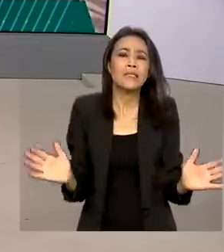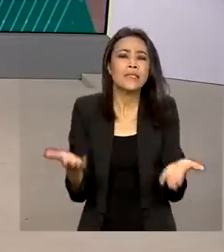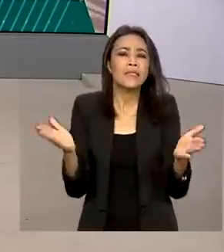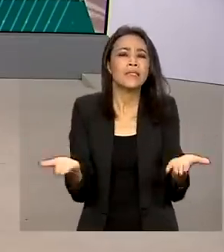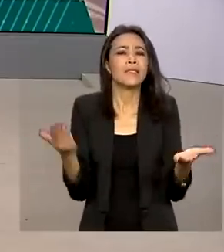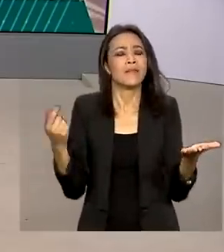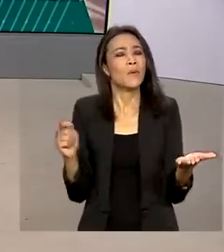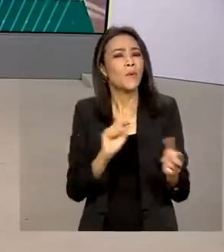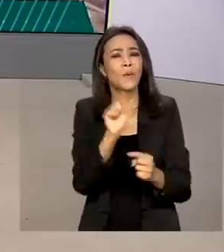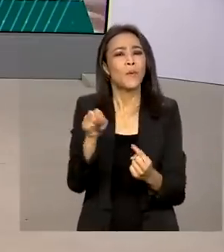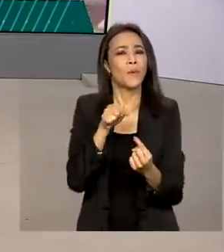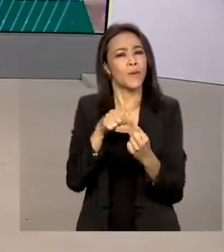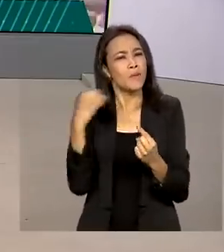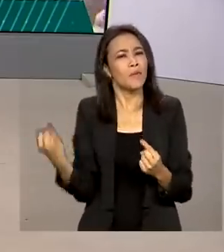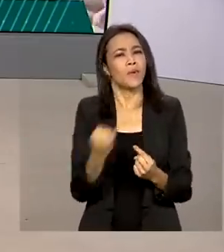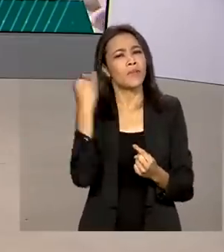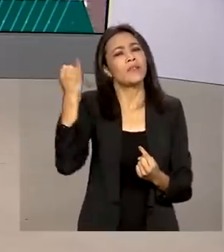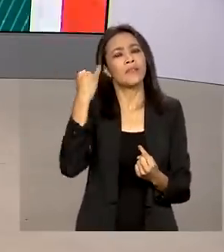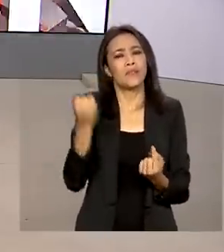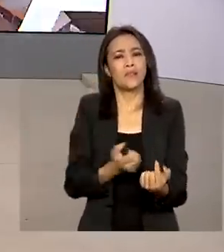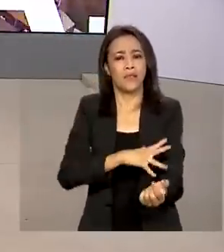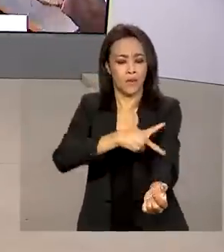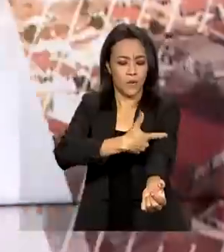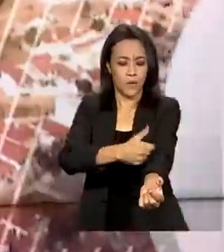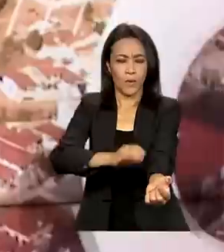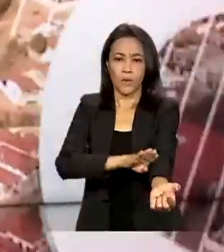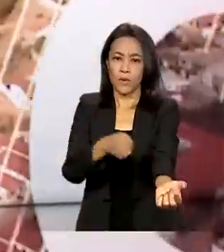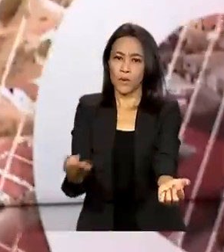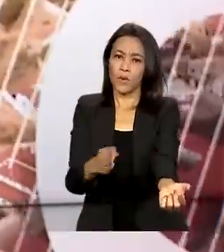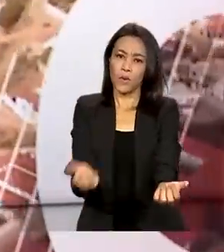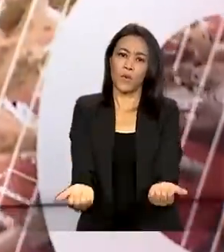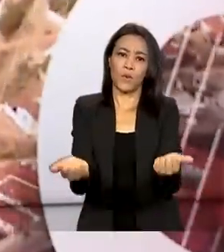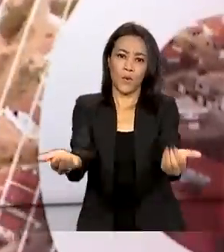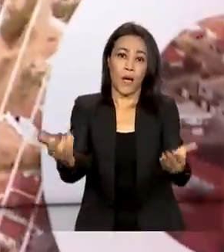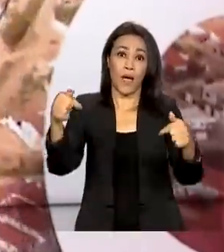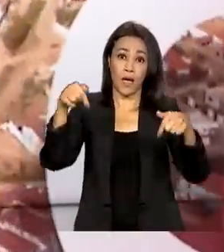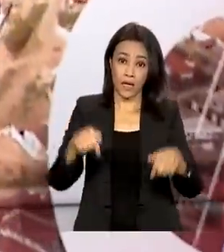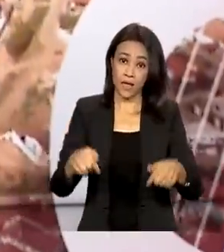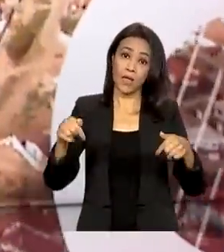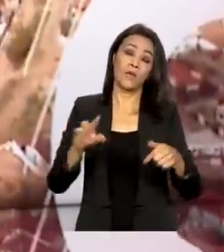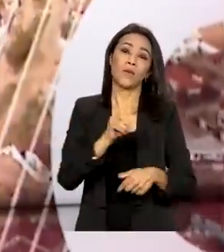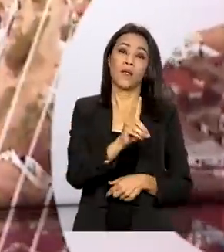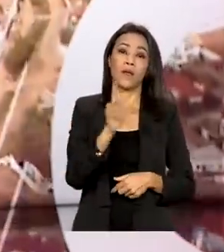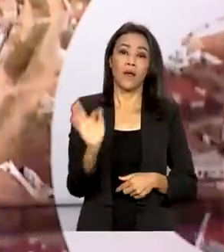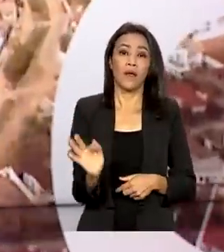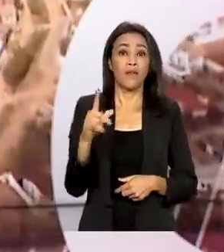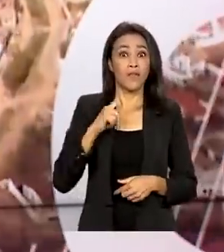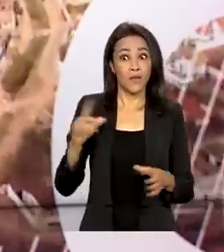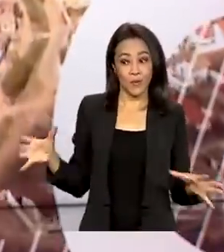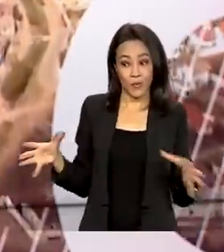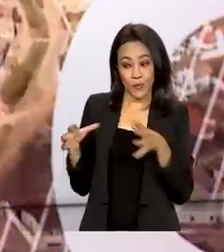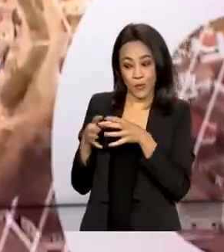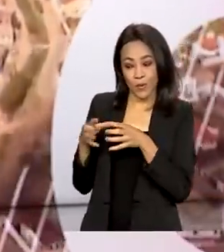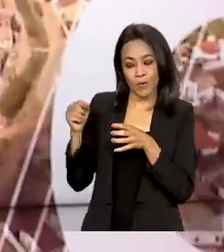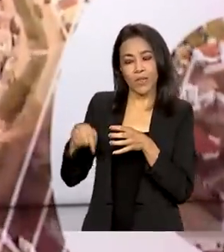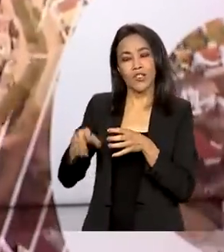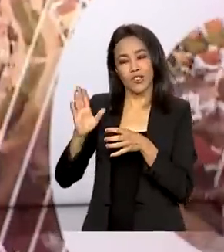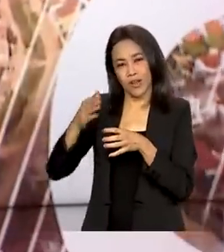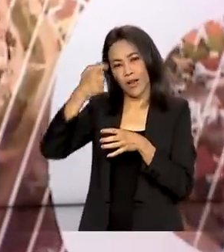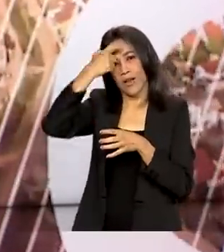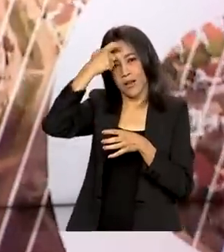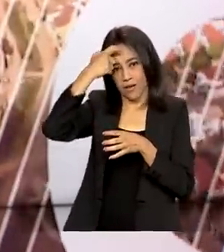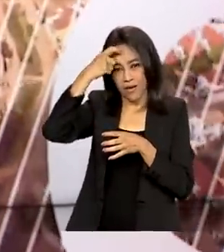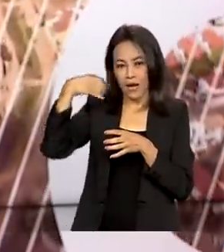a importância da doação regular de sangue. Aqui no Distrito Federal, já tem uma turma que já se conscientizou